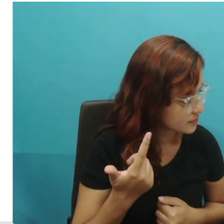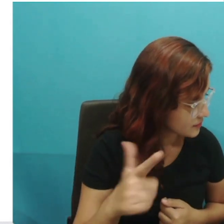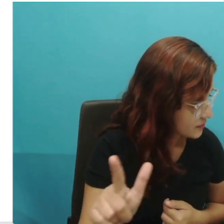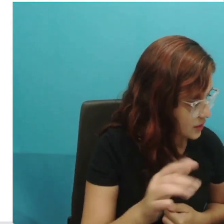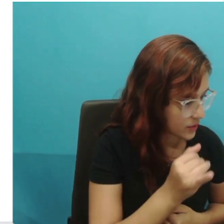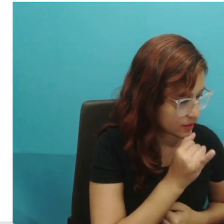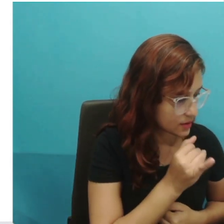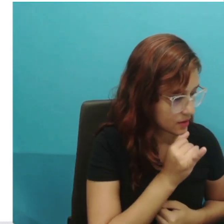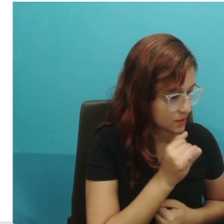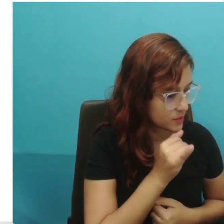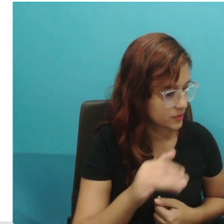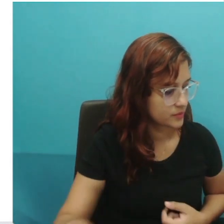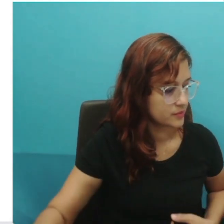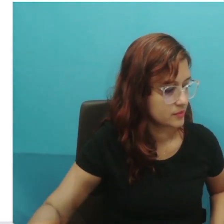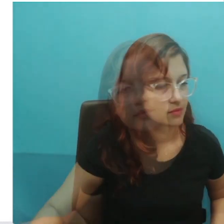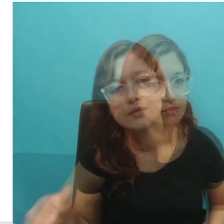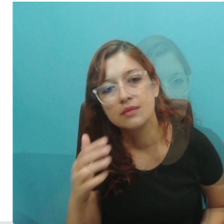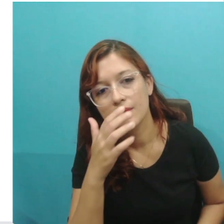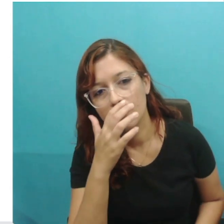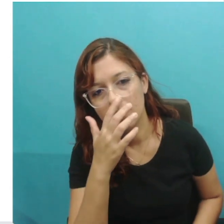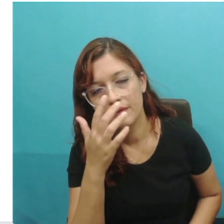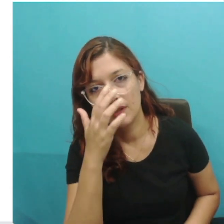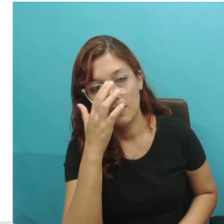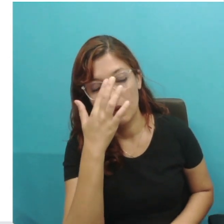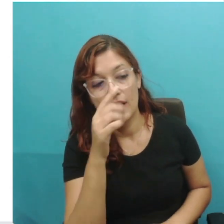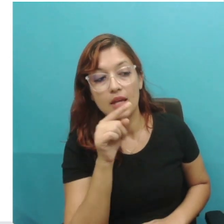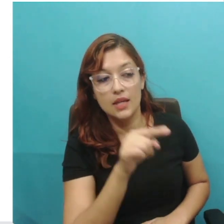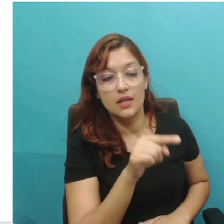sol. Outro exemplo.